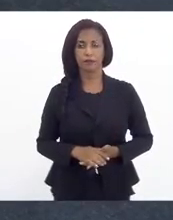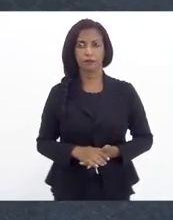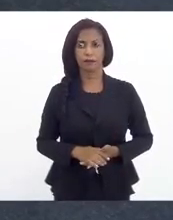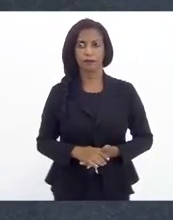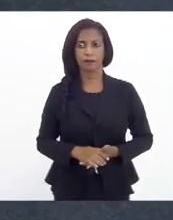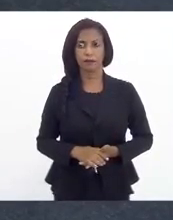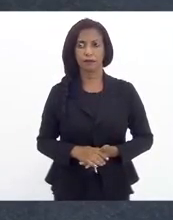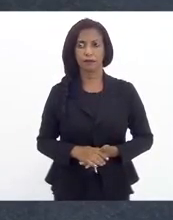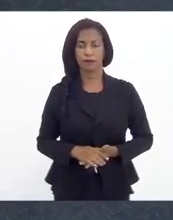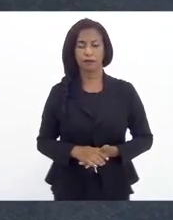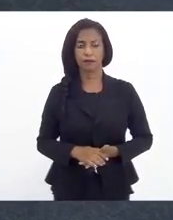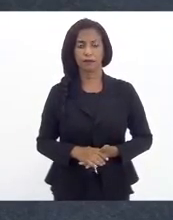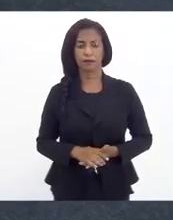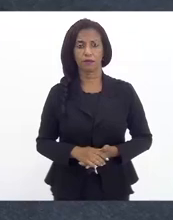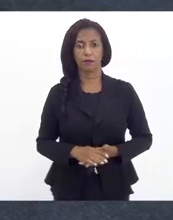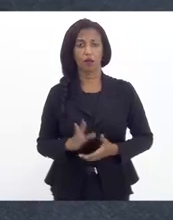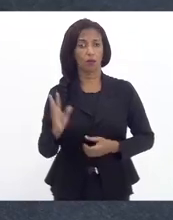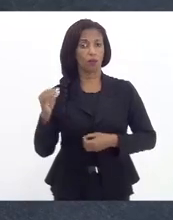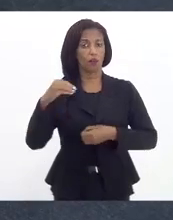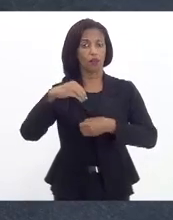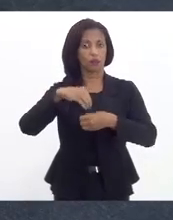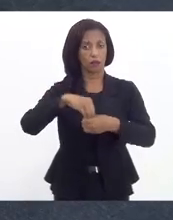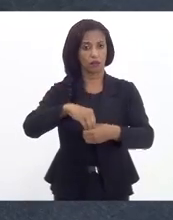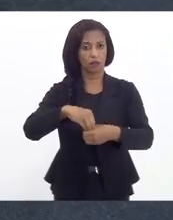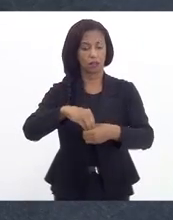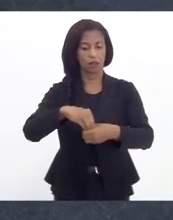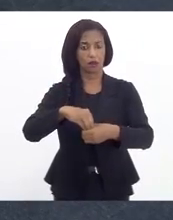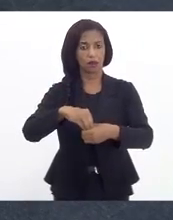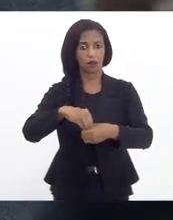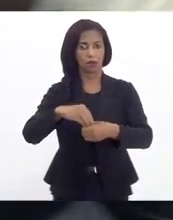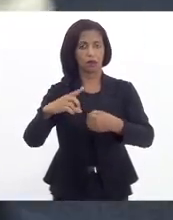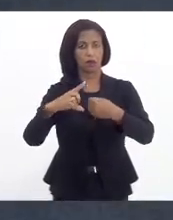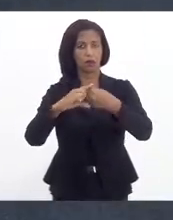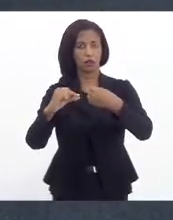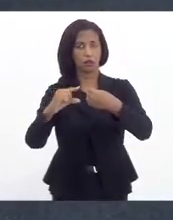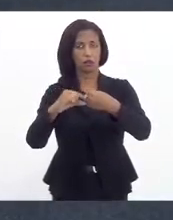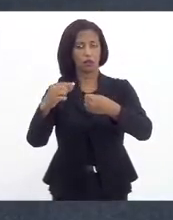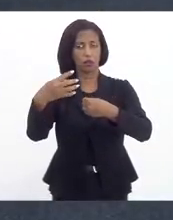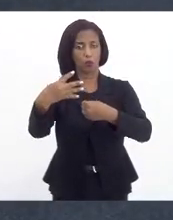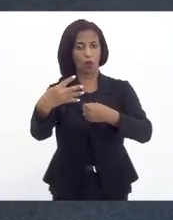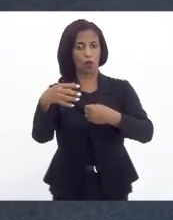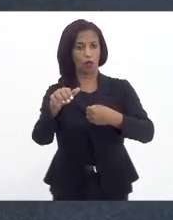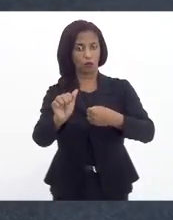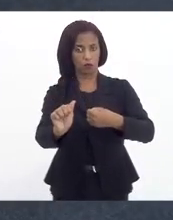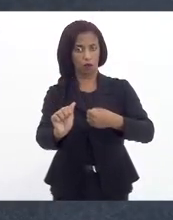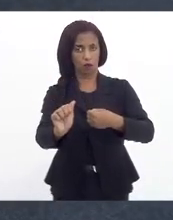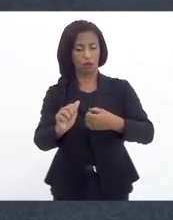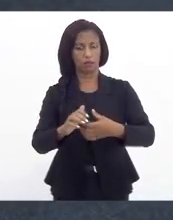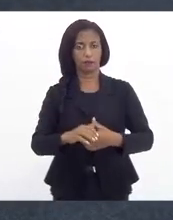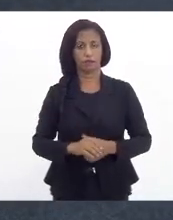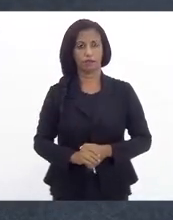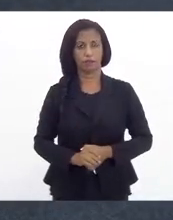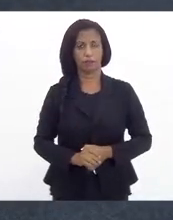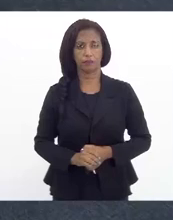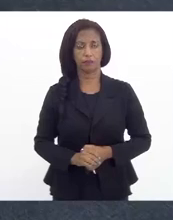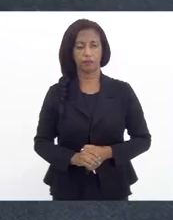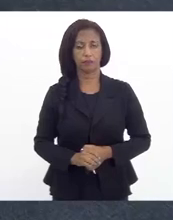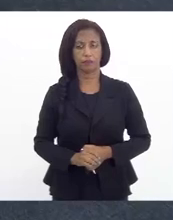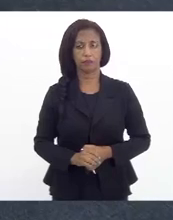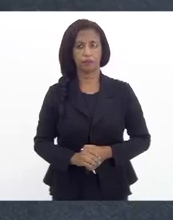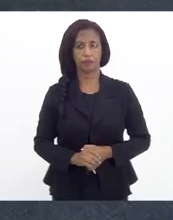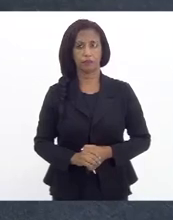foi inserido no artigo 4A, um